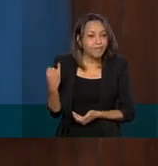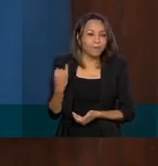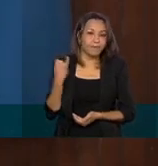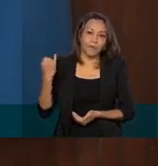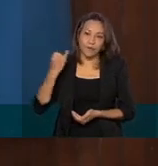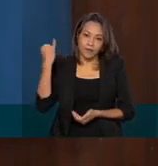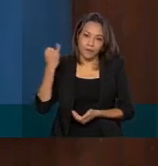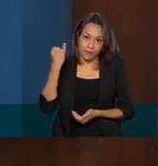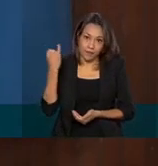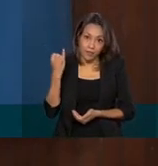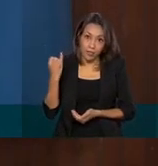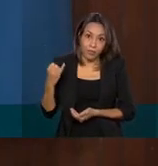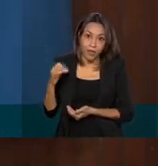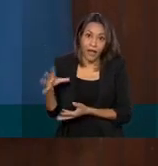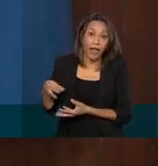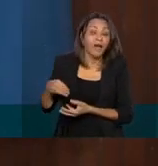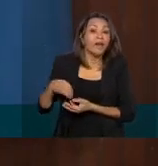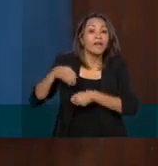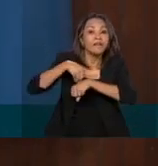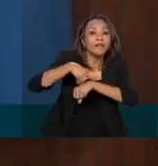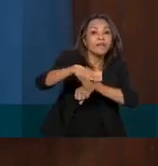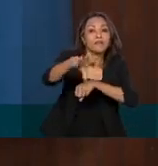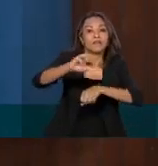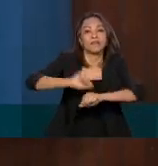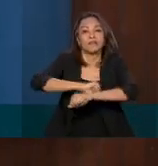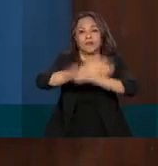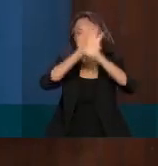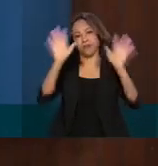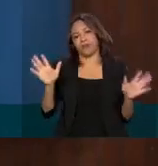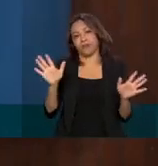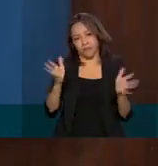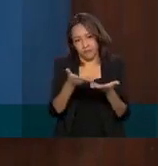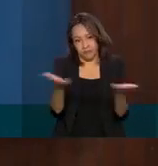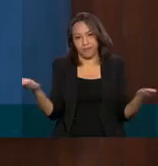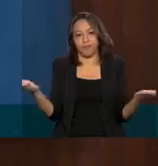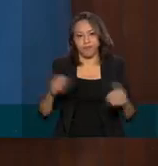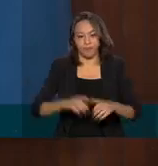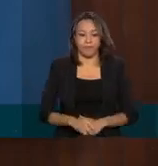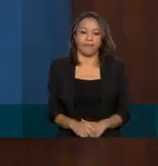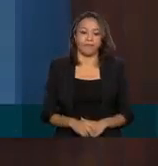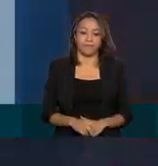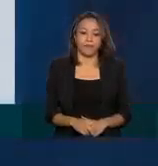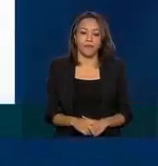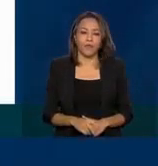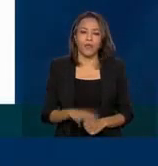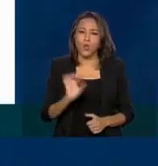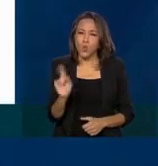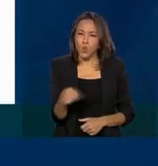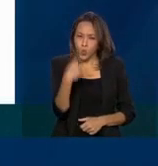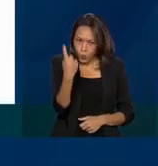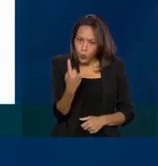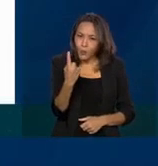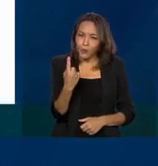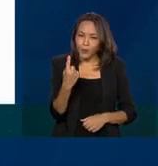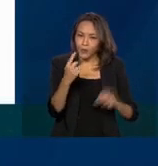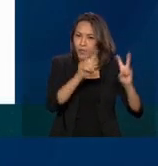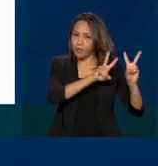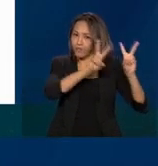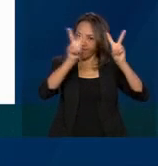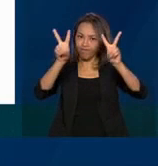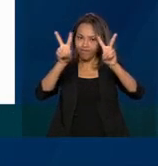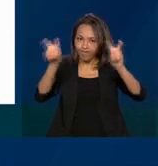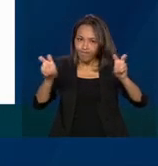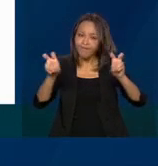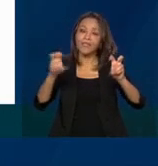fundamental para trazer esclarecimento e trazer essas informações. Um destaque que é importante dar